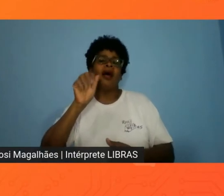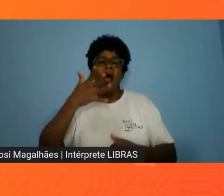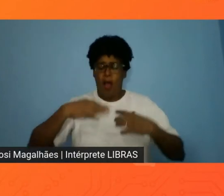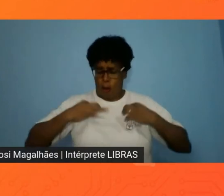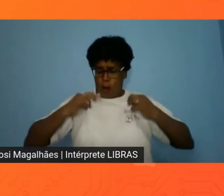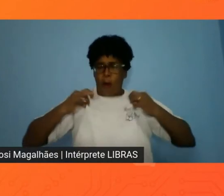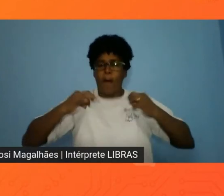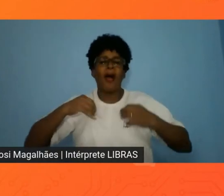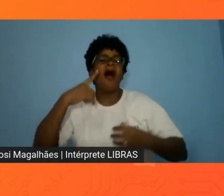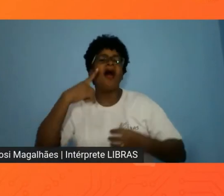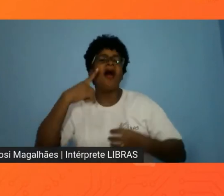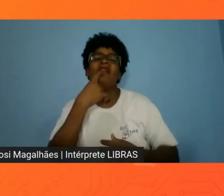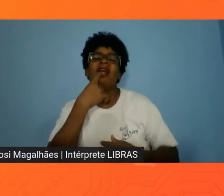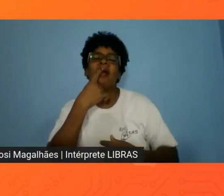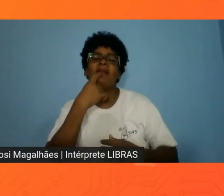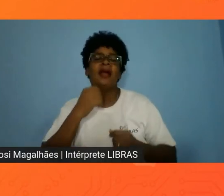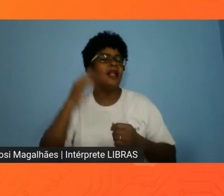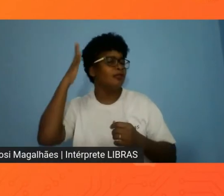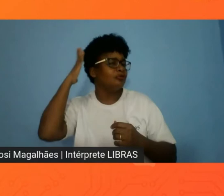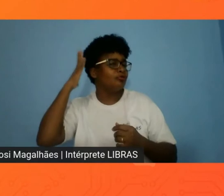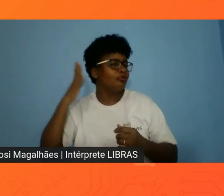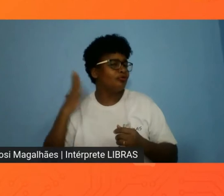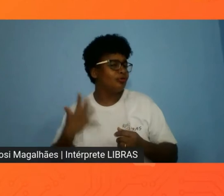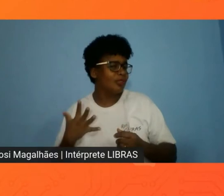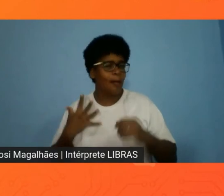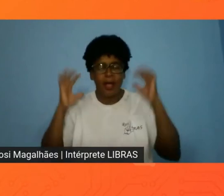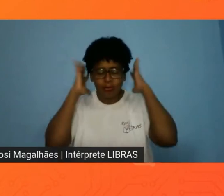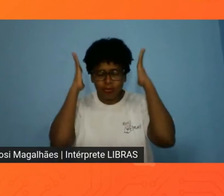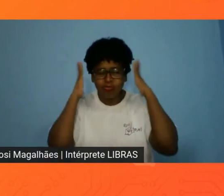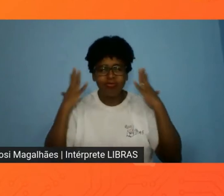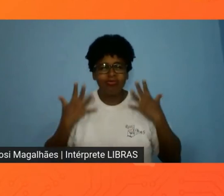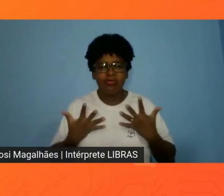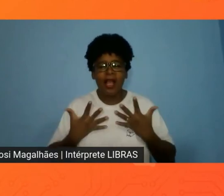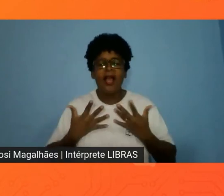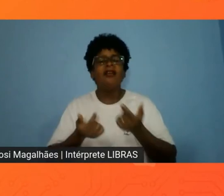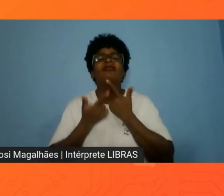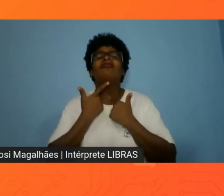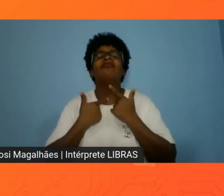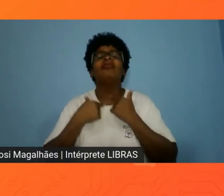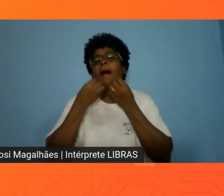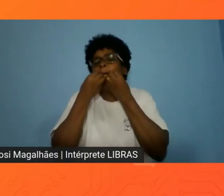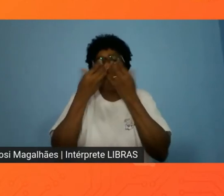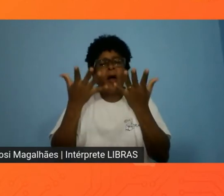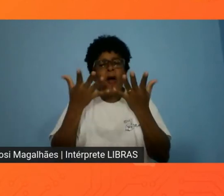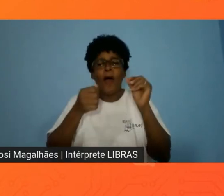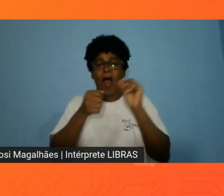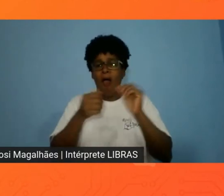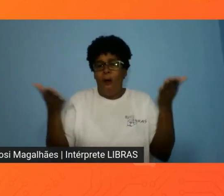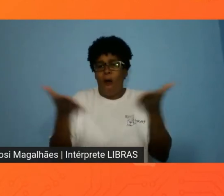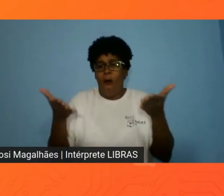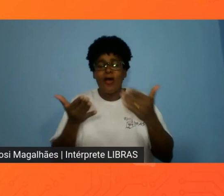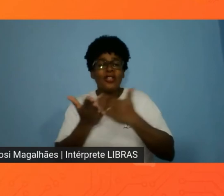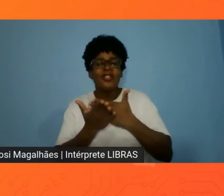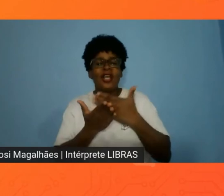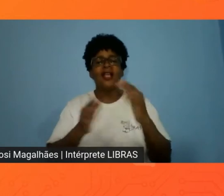cacheados e desejo aqui uma ótima mesa literária. Hoje, em especial,